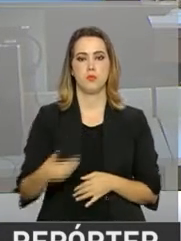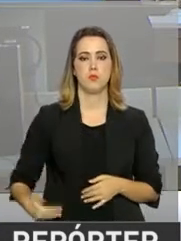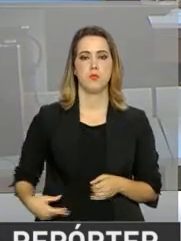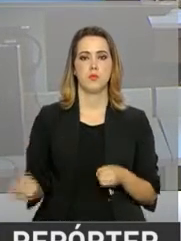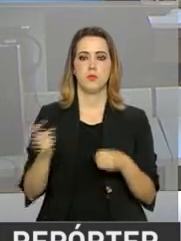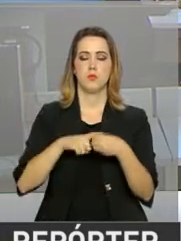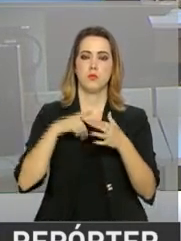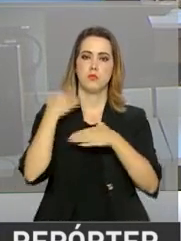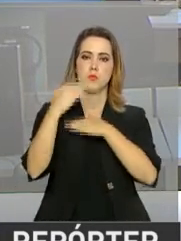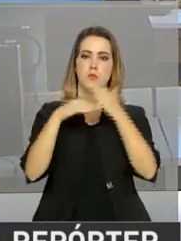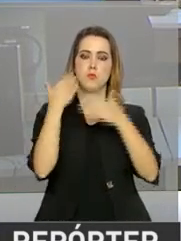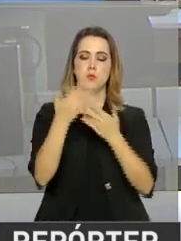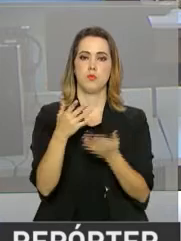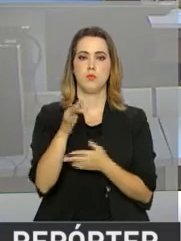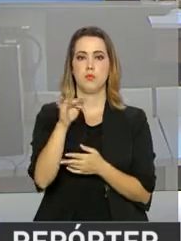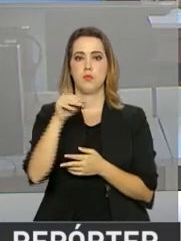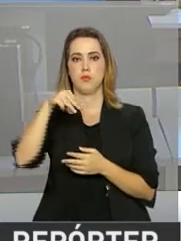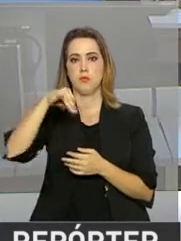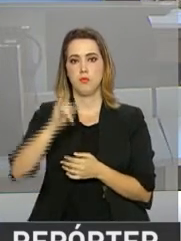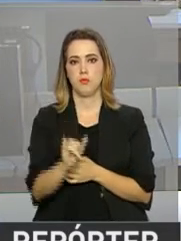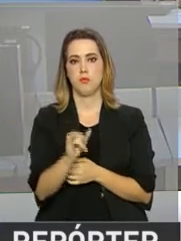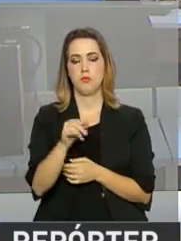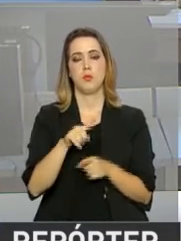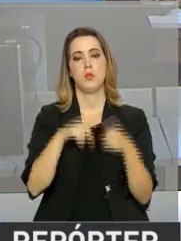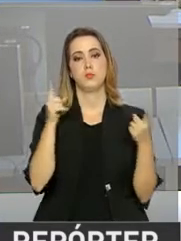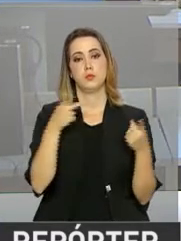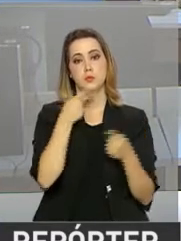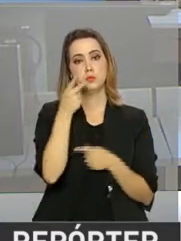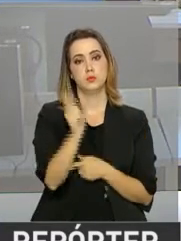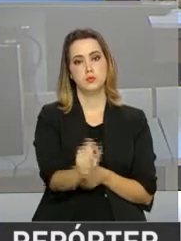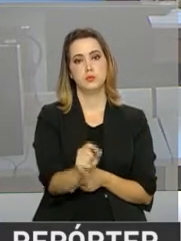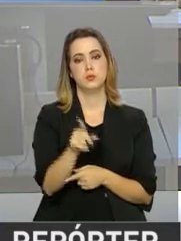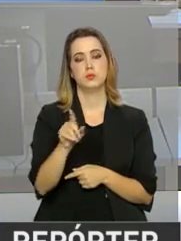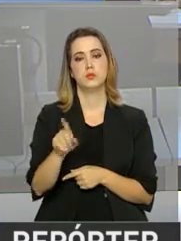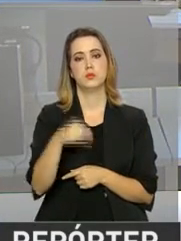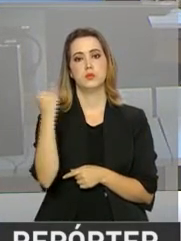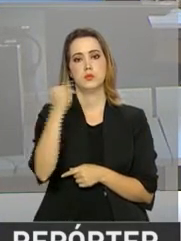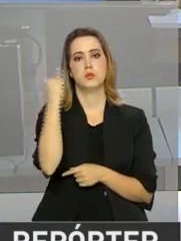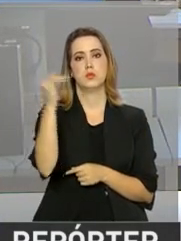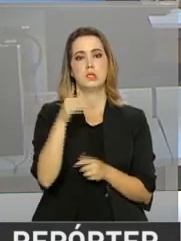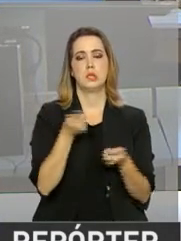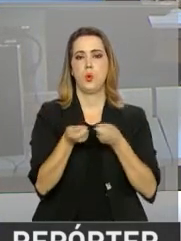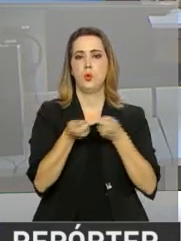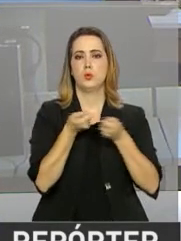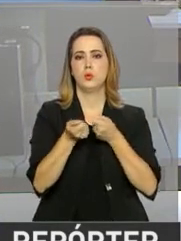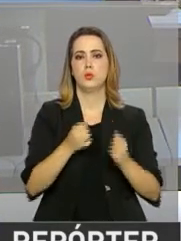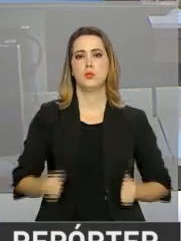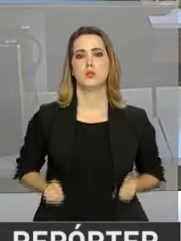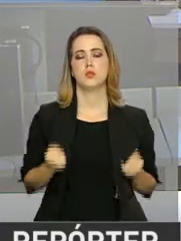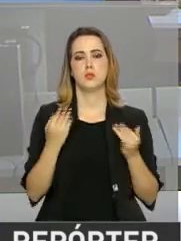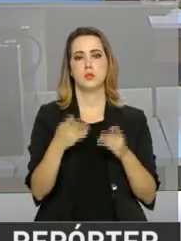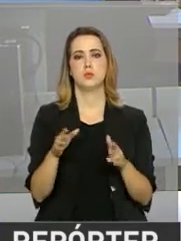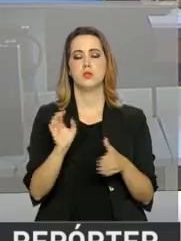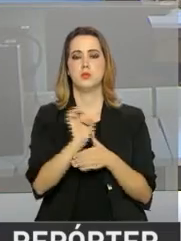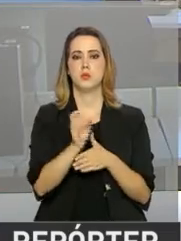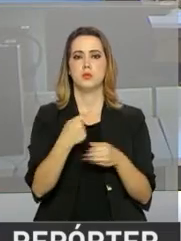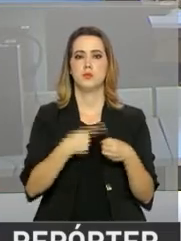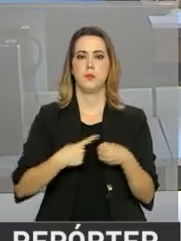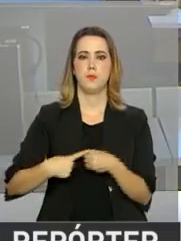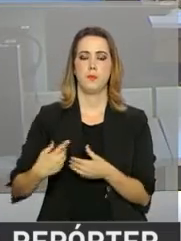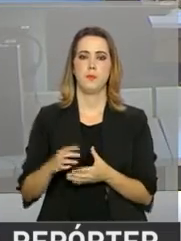para que o país volte a crescer o fmi porém considera prioridade o controle das despesas também nos estados e